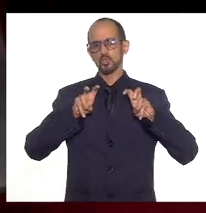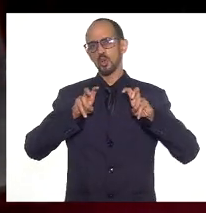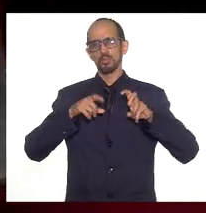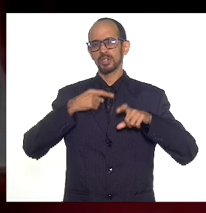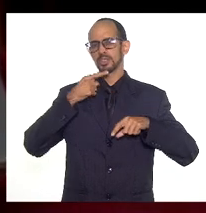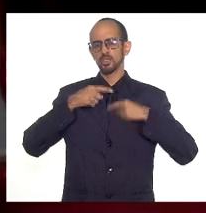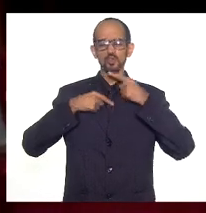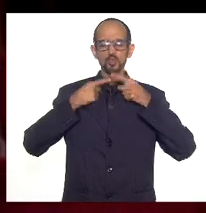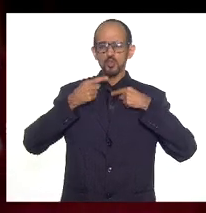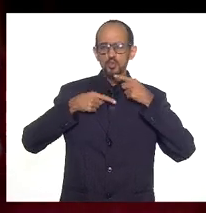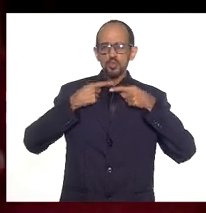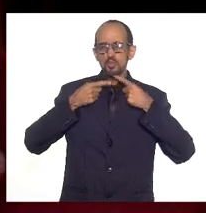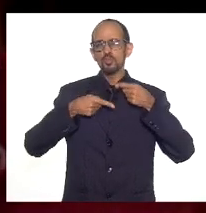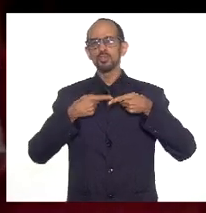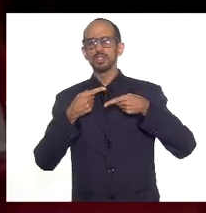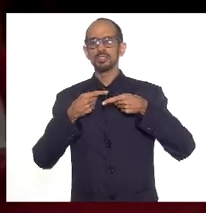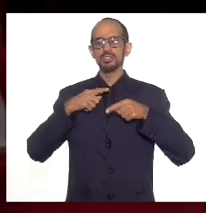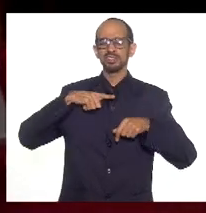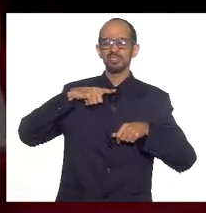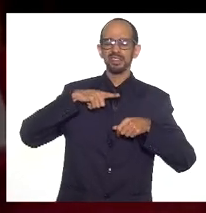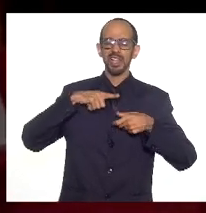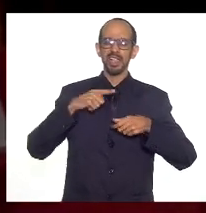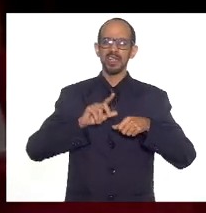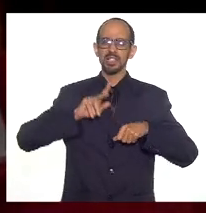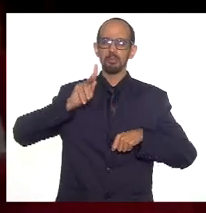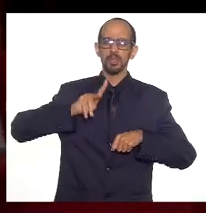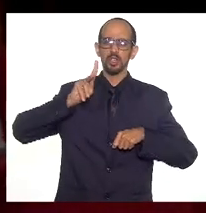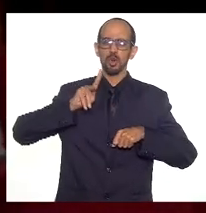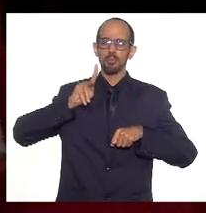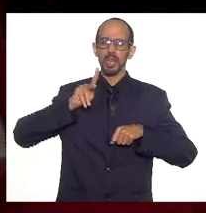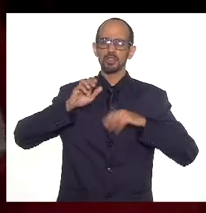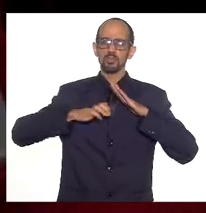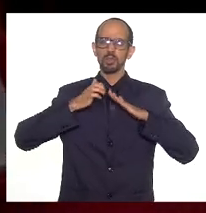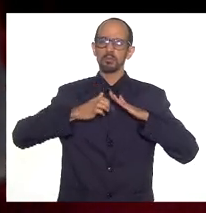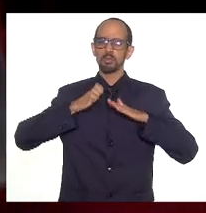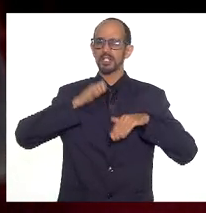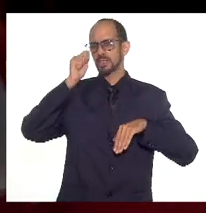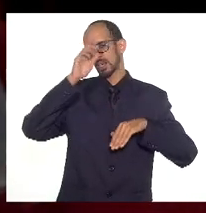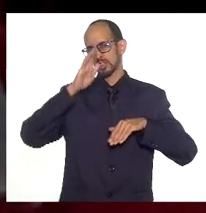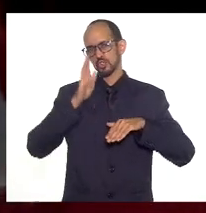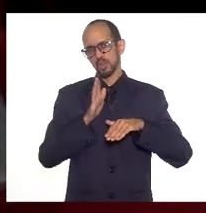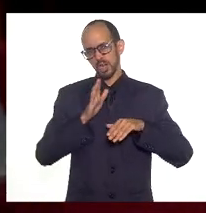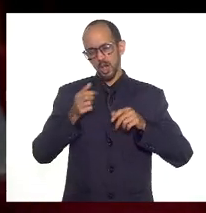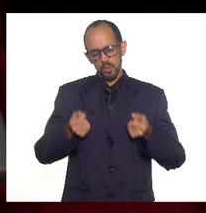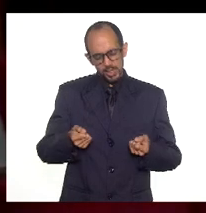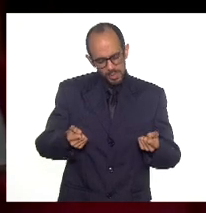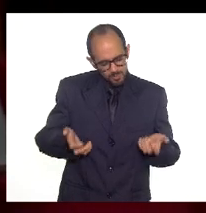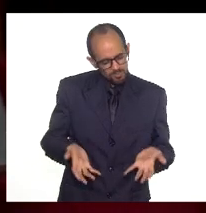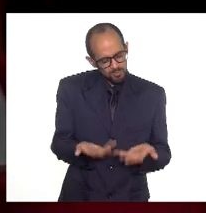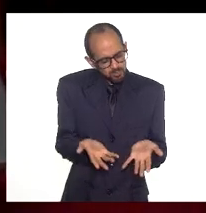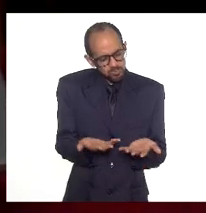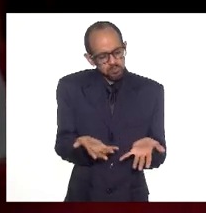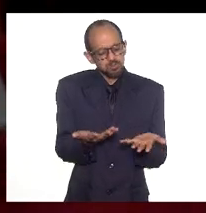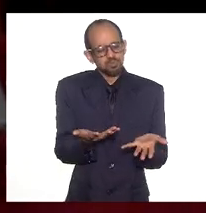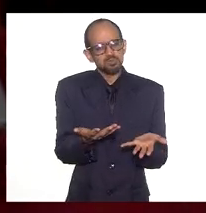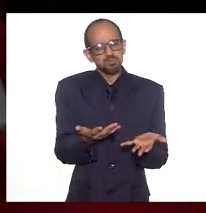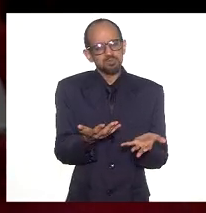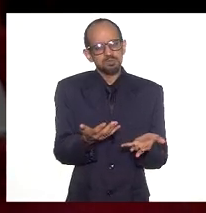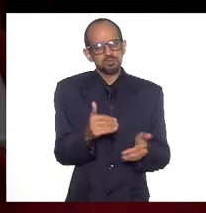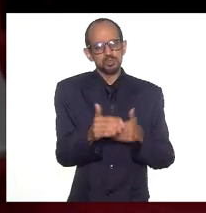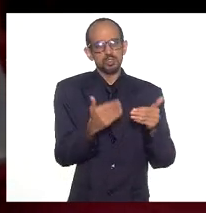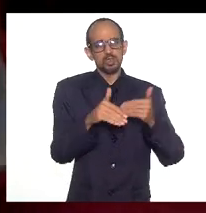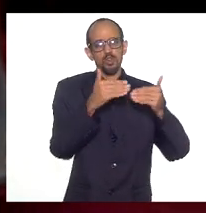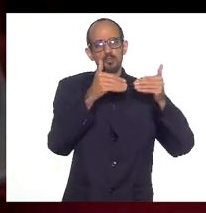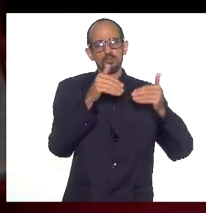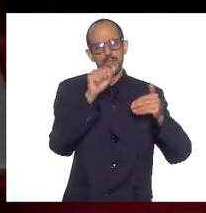que envolve a Petrobras como uma grande empresa nacional indutora do desenvolvimento nacional. Eu tenho